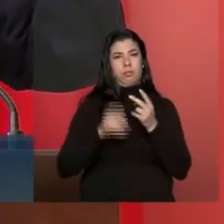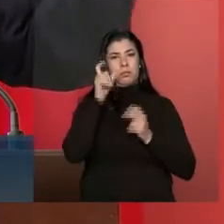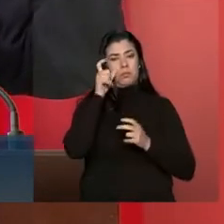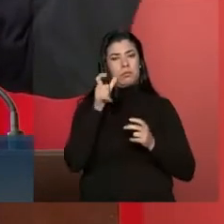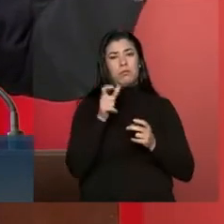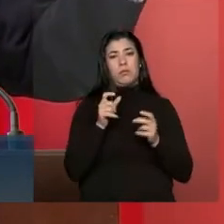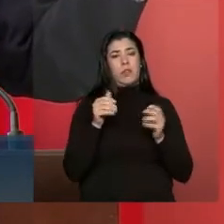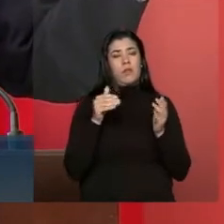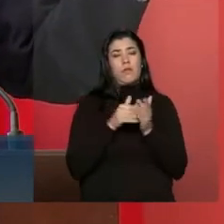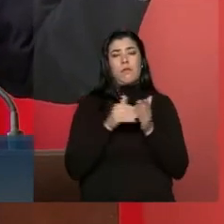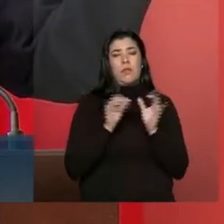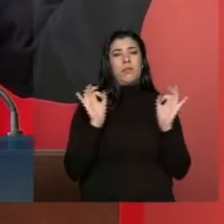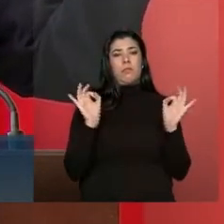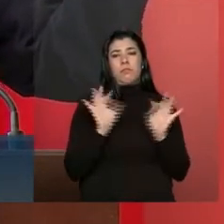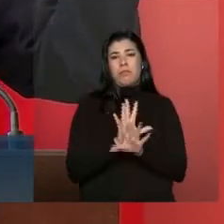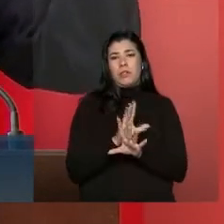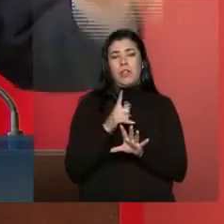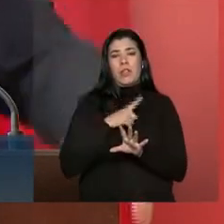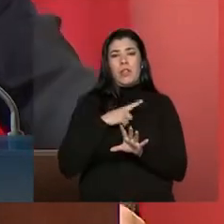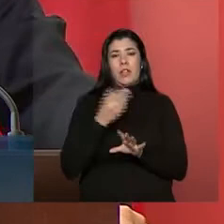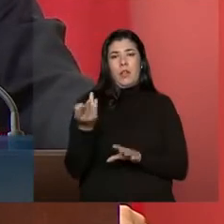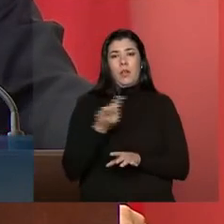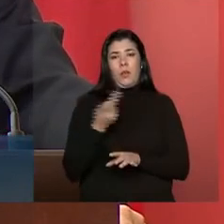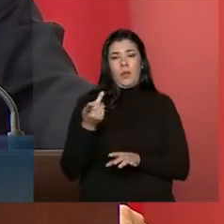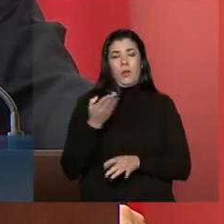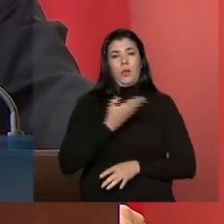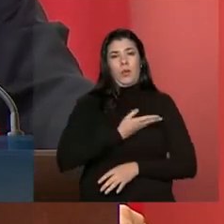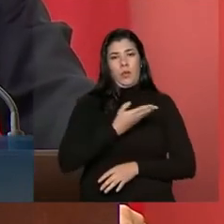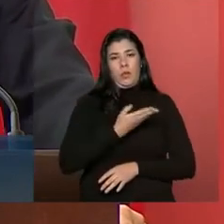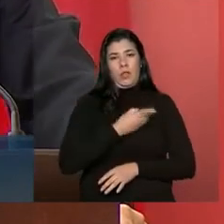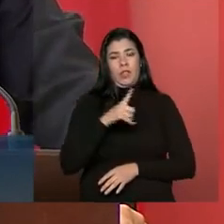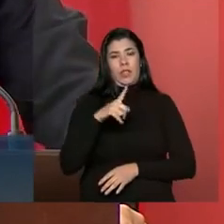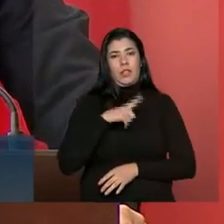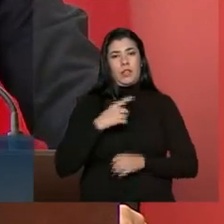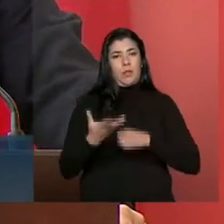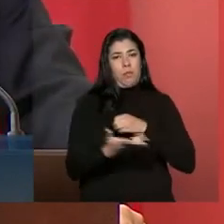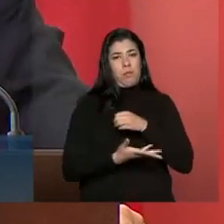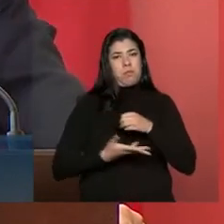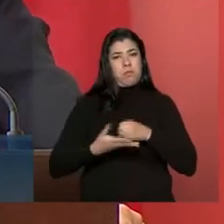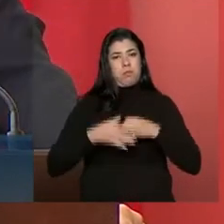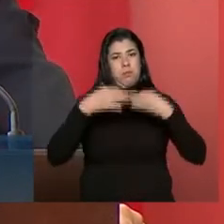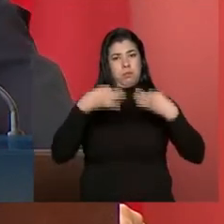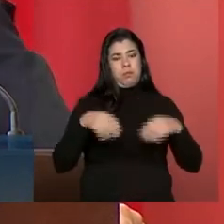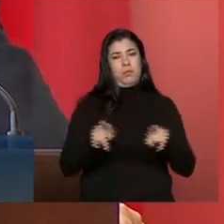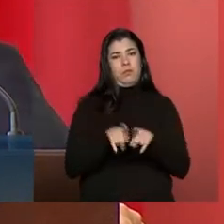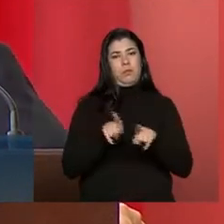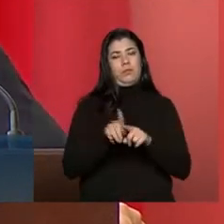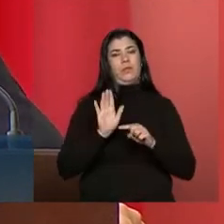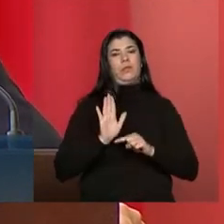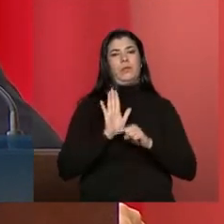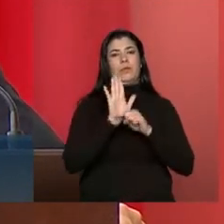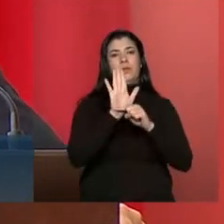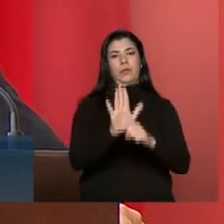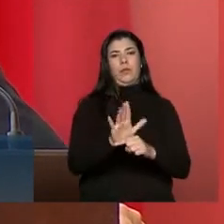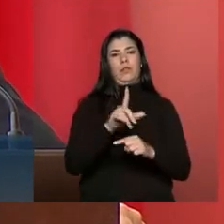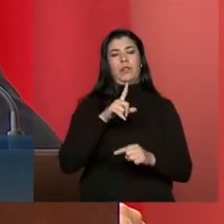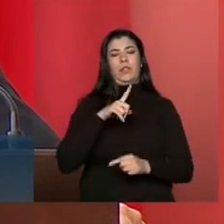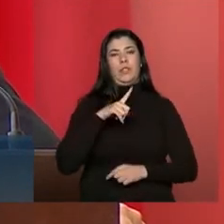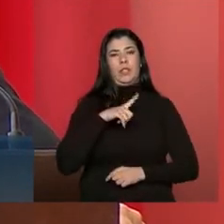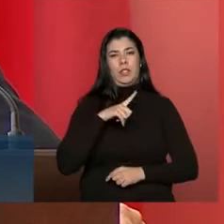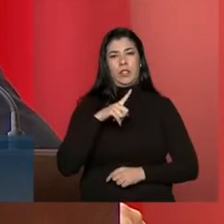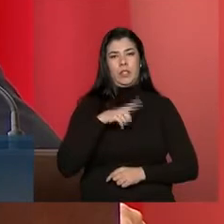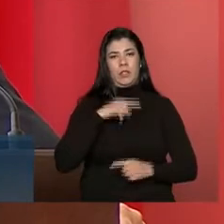Enfim, a nossa amizade tem uma base sólida e a nossa cooperação tem